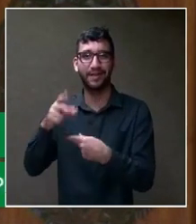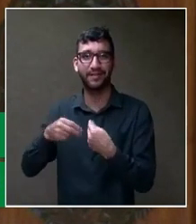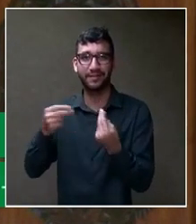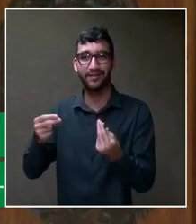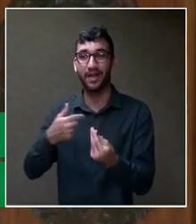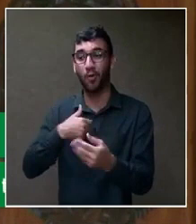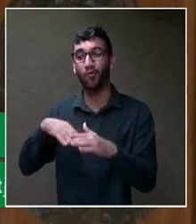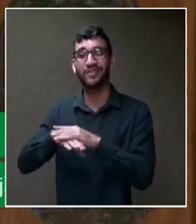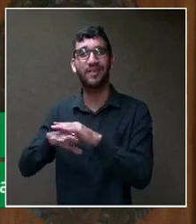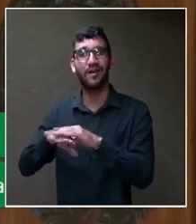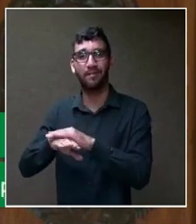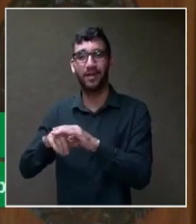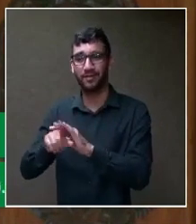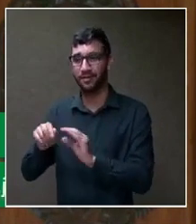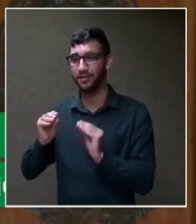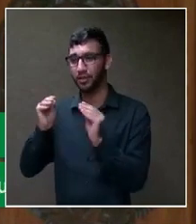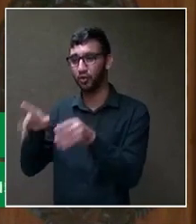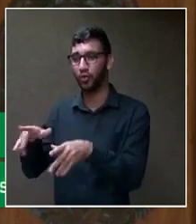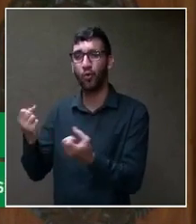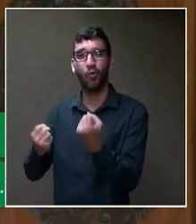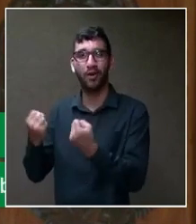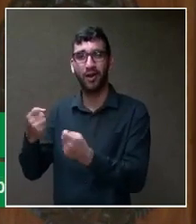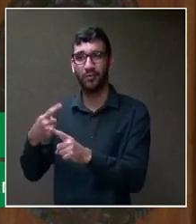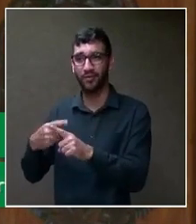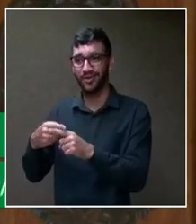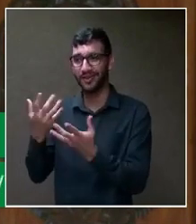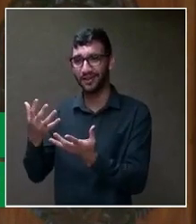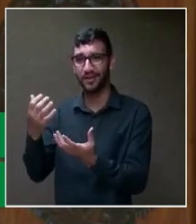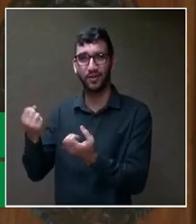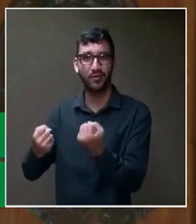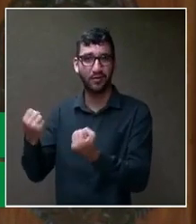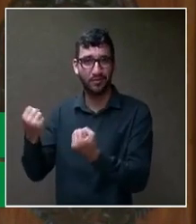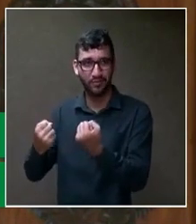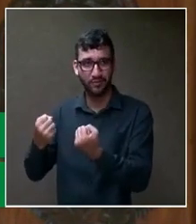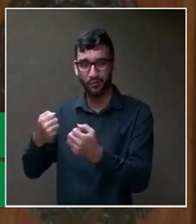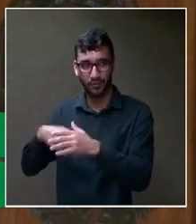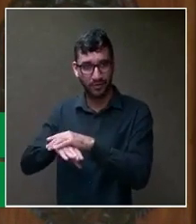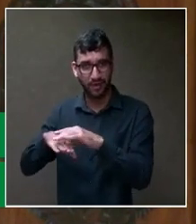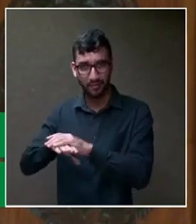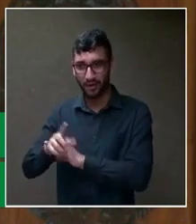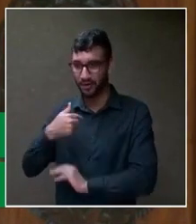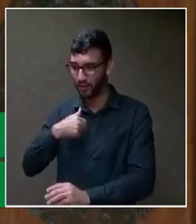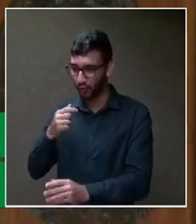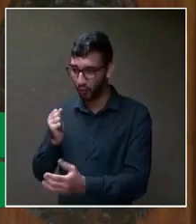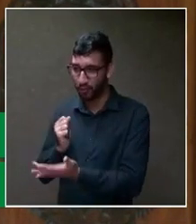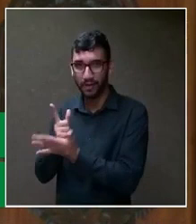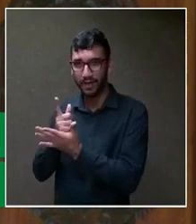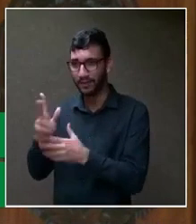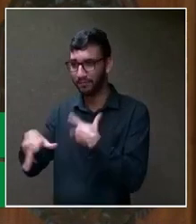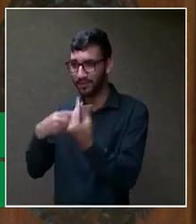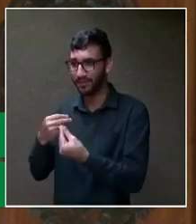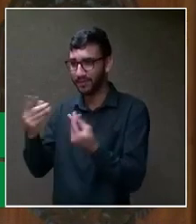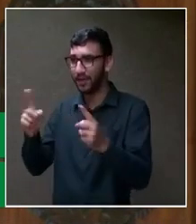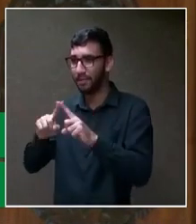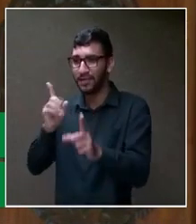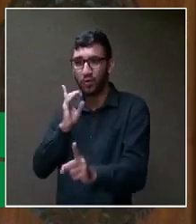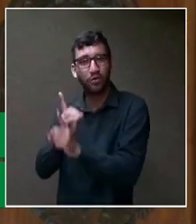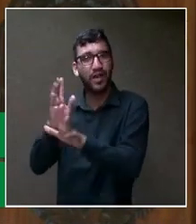Foi um sapato que ela deixou no carro, que ela queria muito o sapato da Carmen Steffes, e esse sapato nunca foi achado.